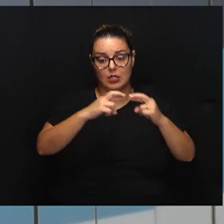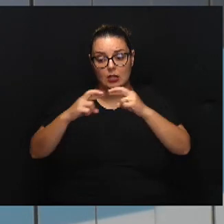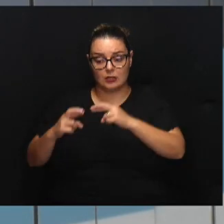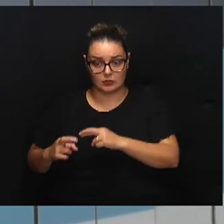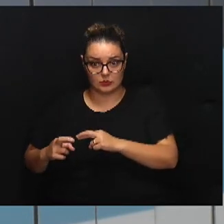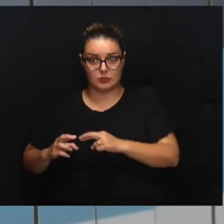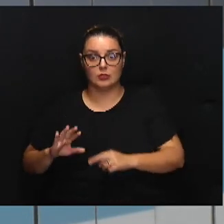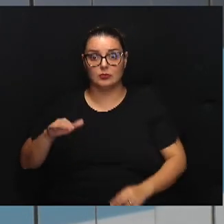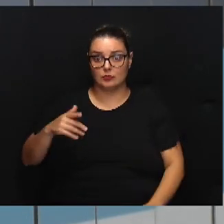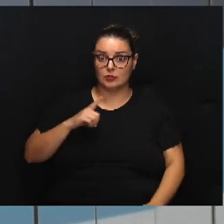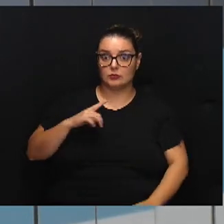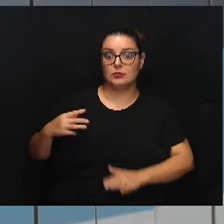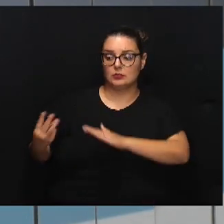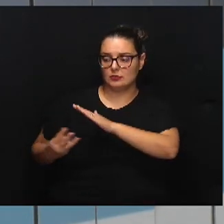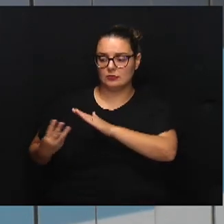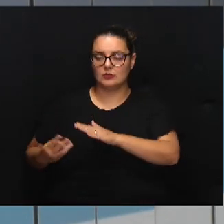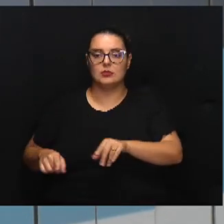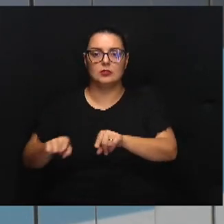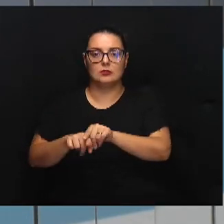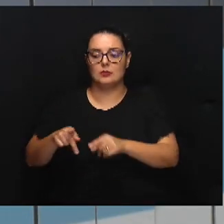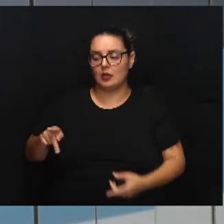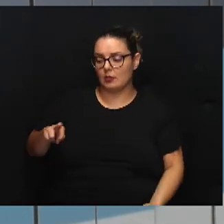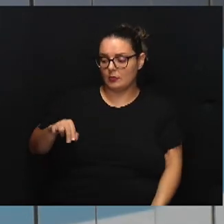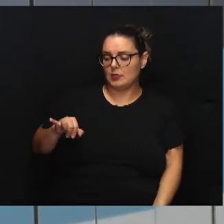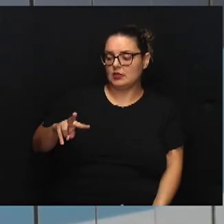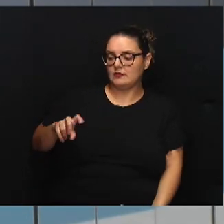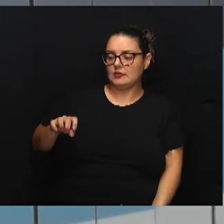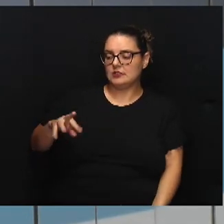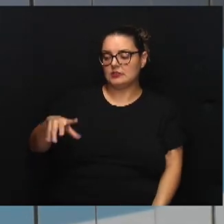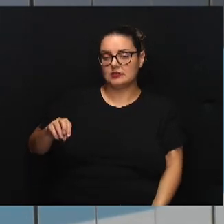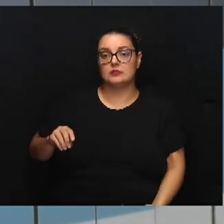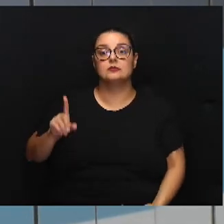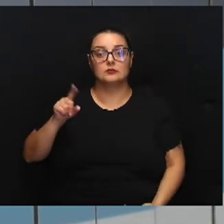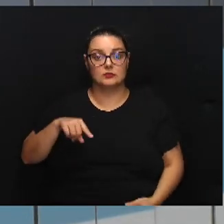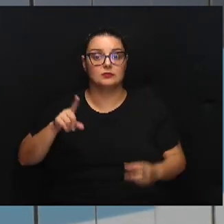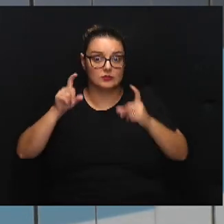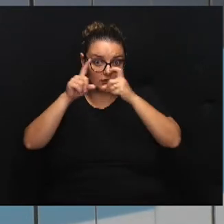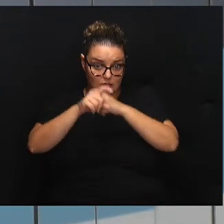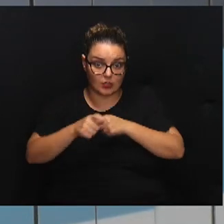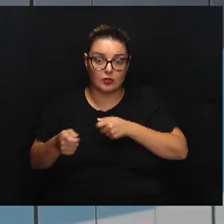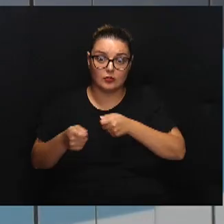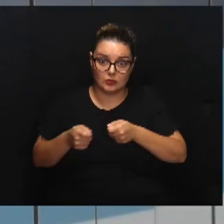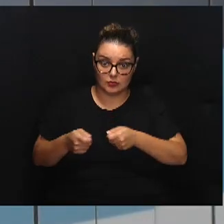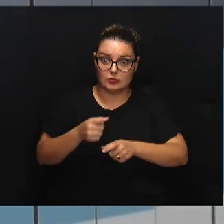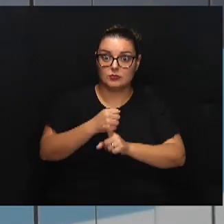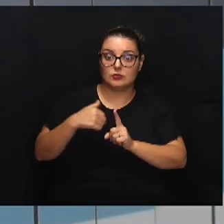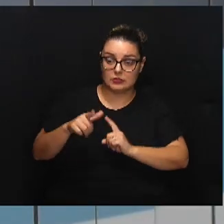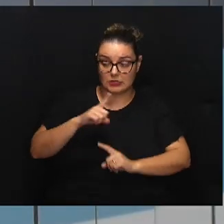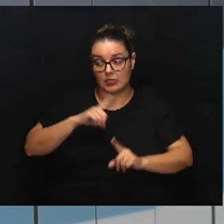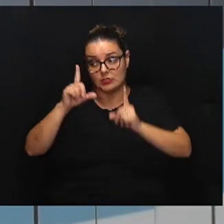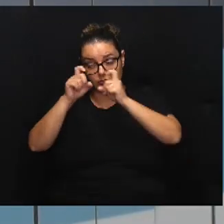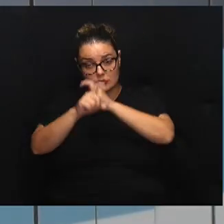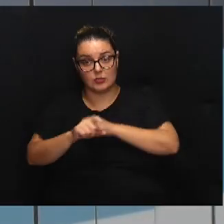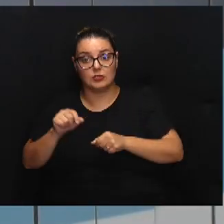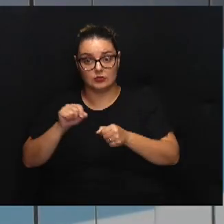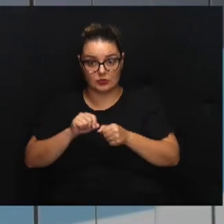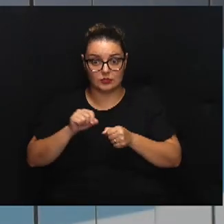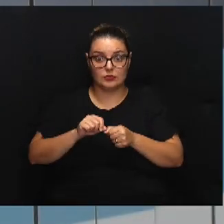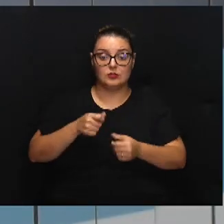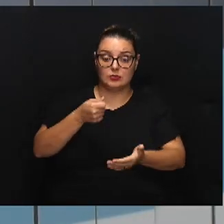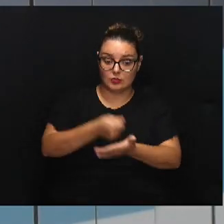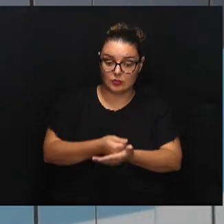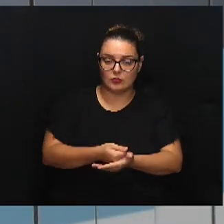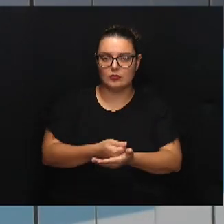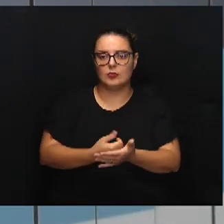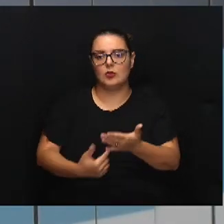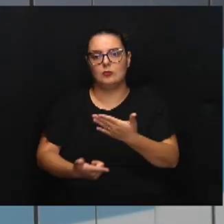Quando você tem a terceirização e a privatização, isso é dificultado. O controle social ele tem dificuldades de cumprir o seu